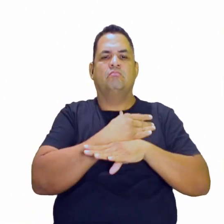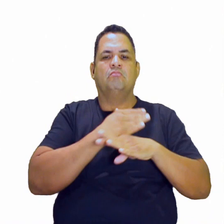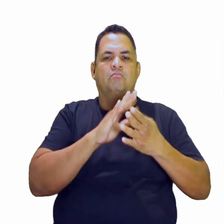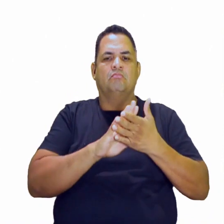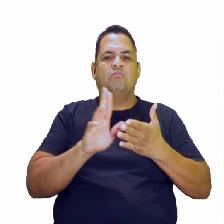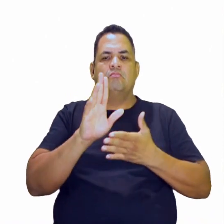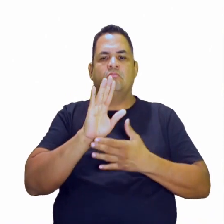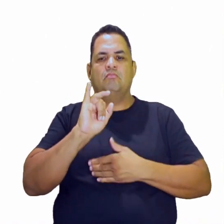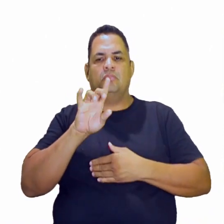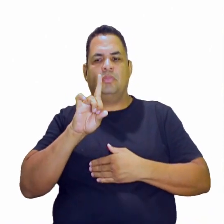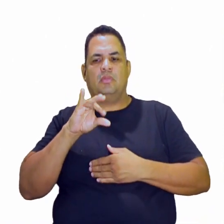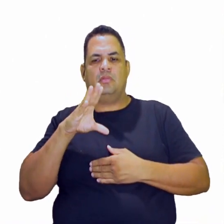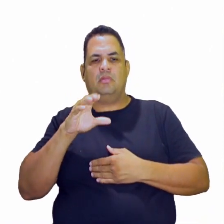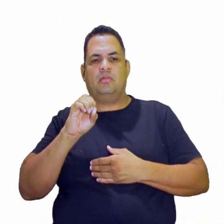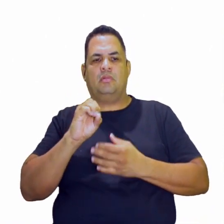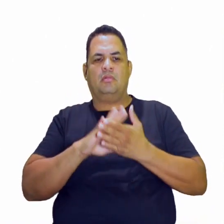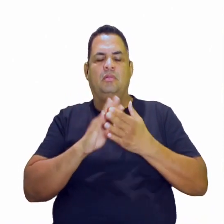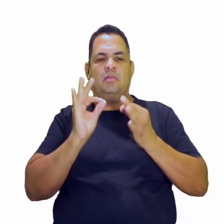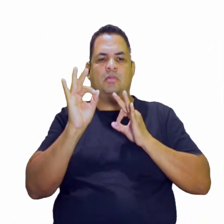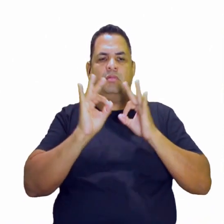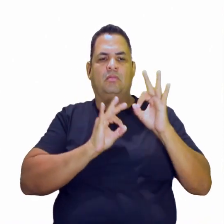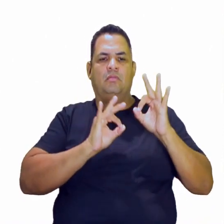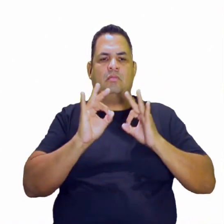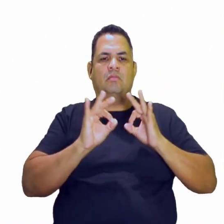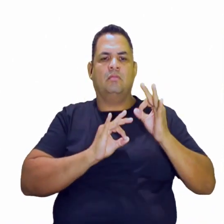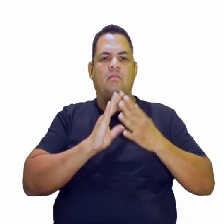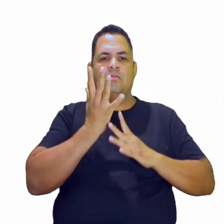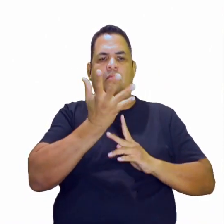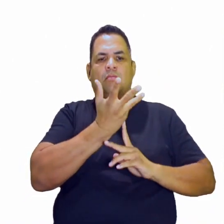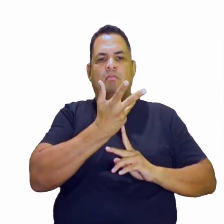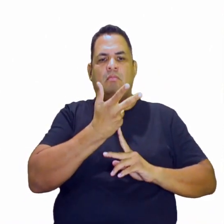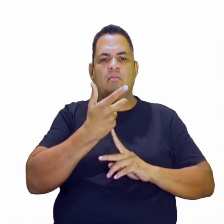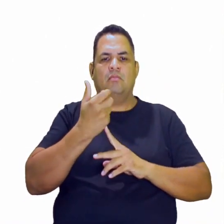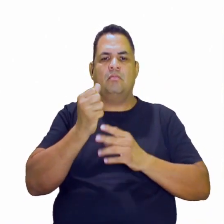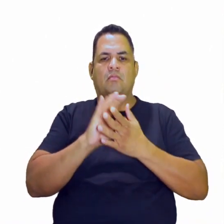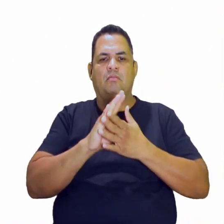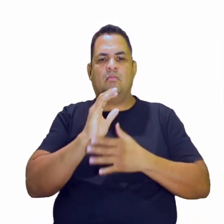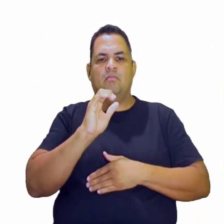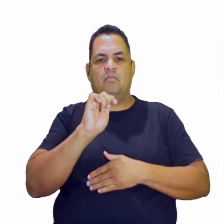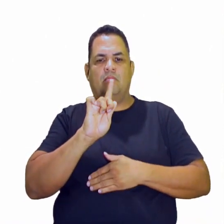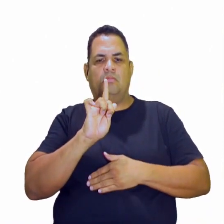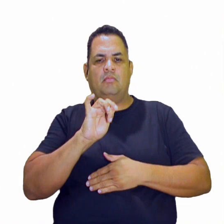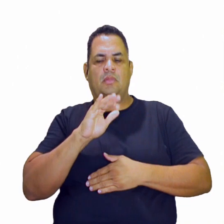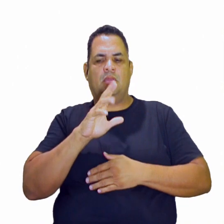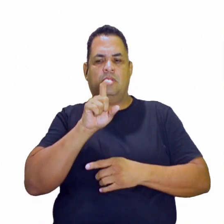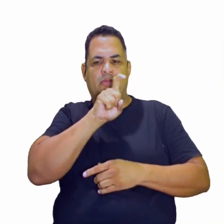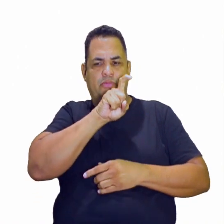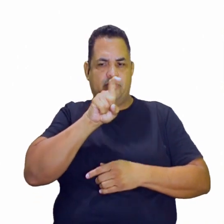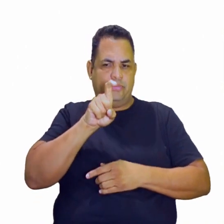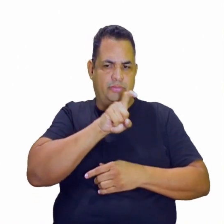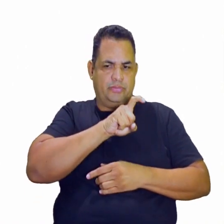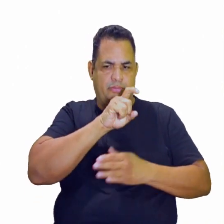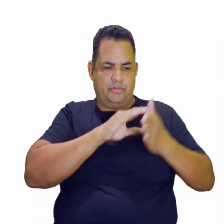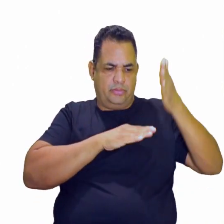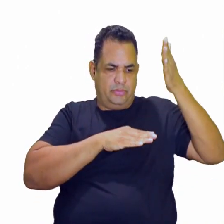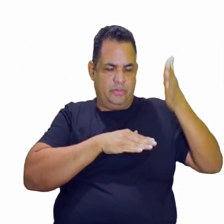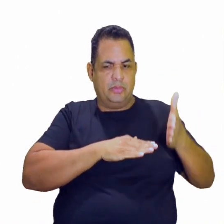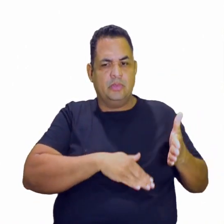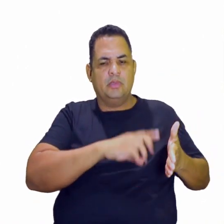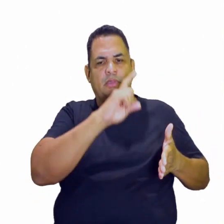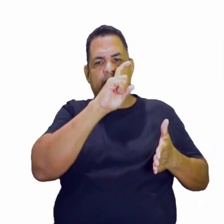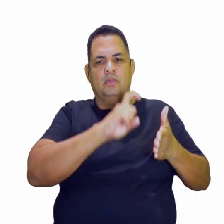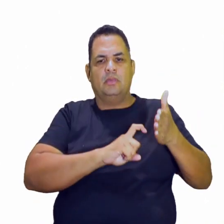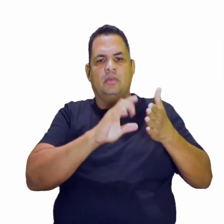por meio de intervenções, performances artísticas, grafite, como a pintura em